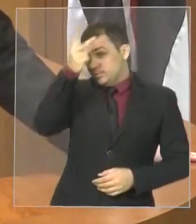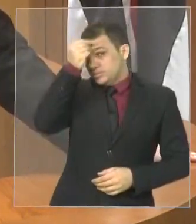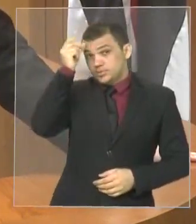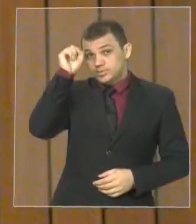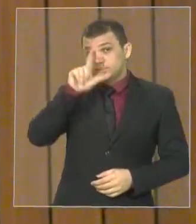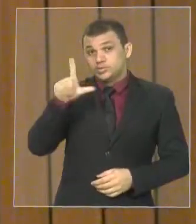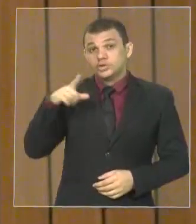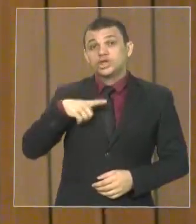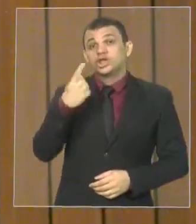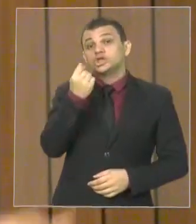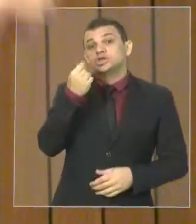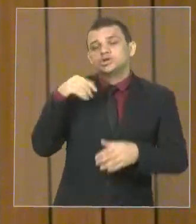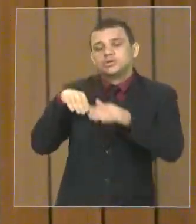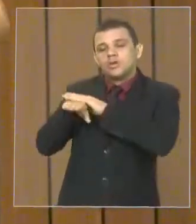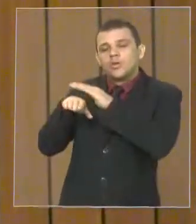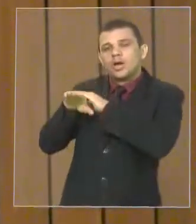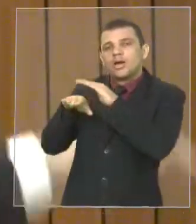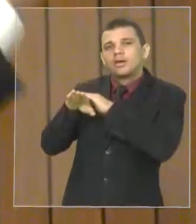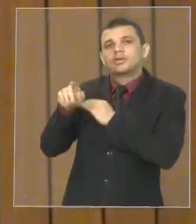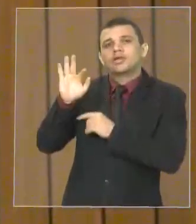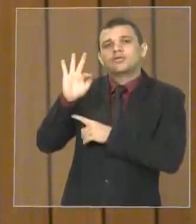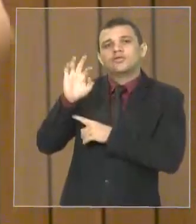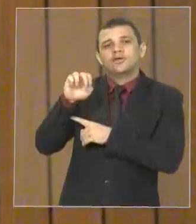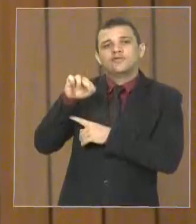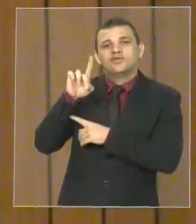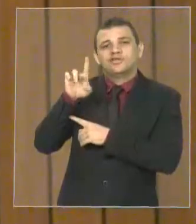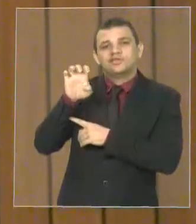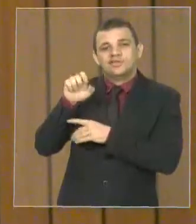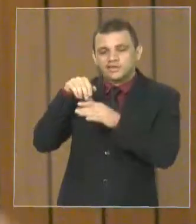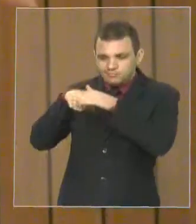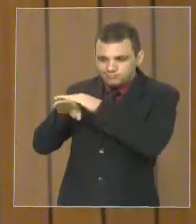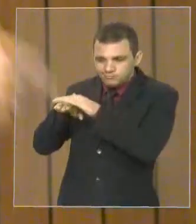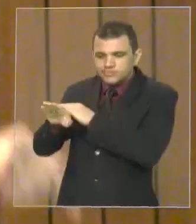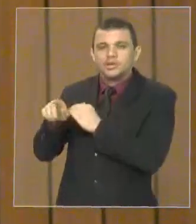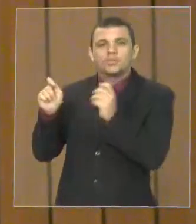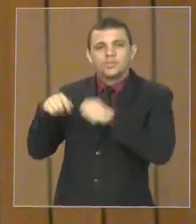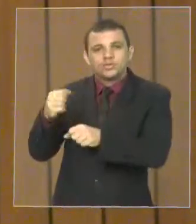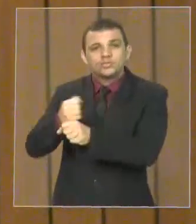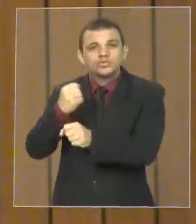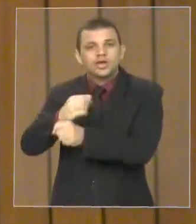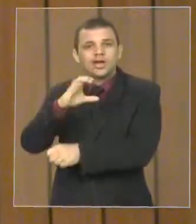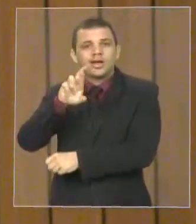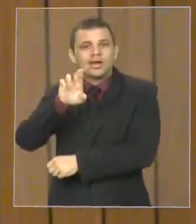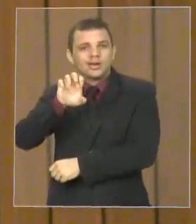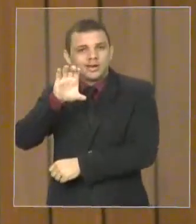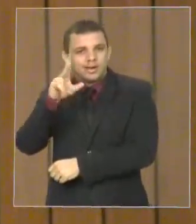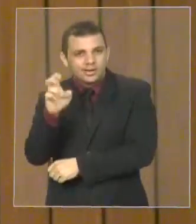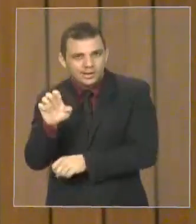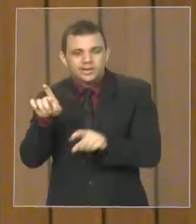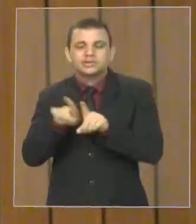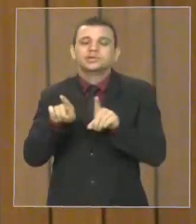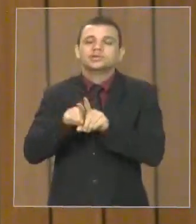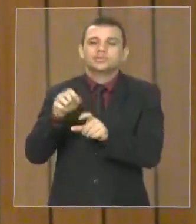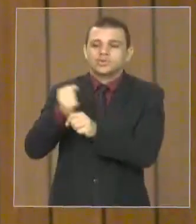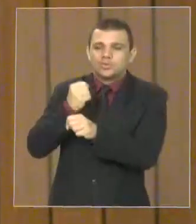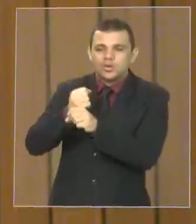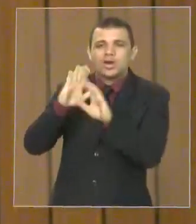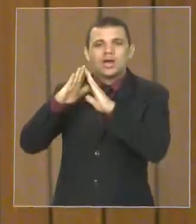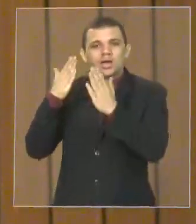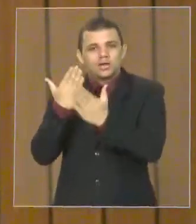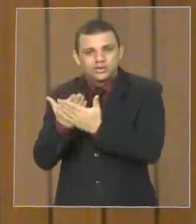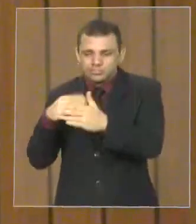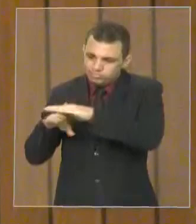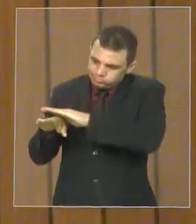construir creches. A Prefeitura de São Luís tem depositado em conta recursos para construir escolas. E sabe o que está